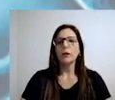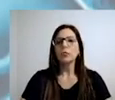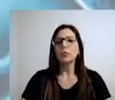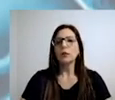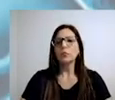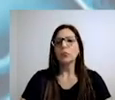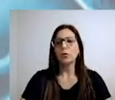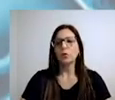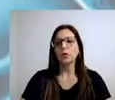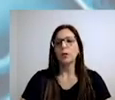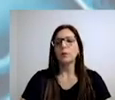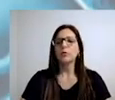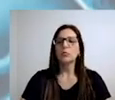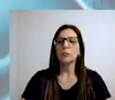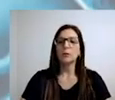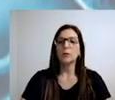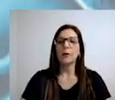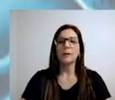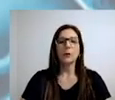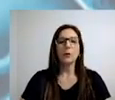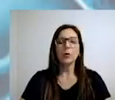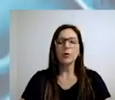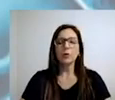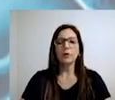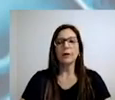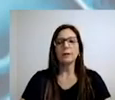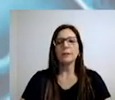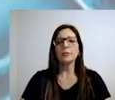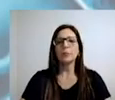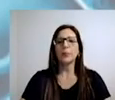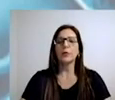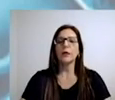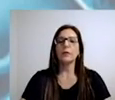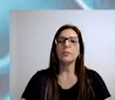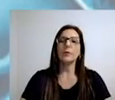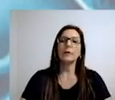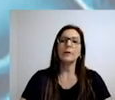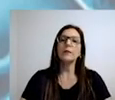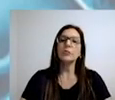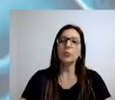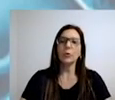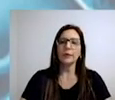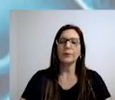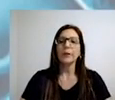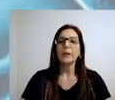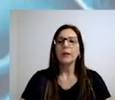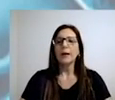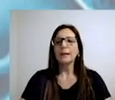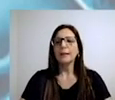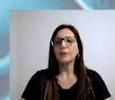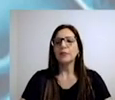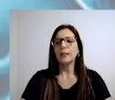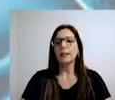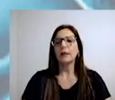ao nucleossomo, que é uma estrutura formada por 8 unidades de uma proteína chamada histona. A